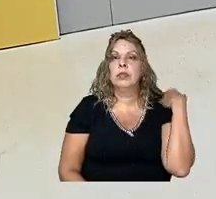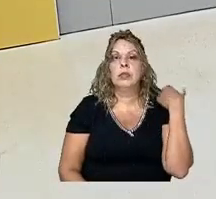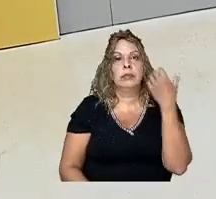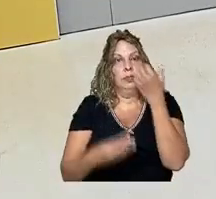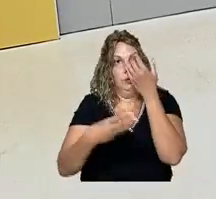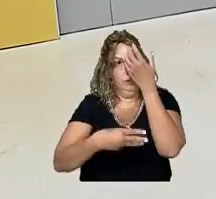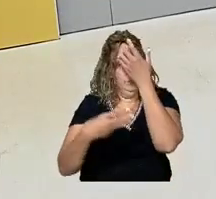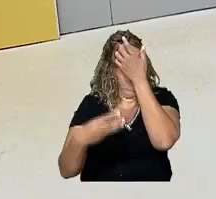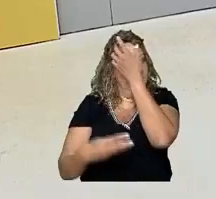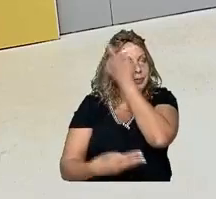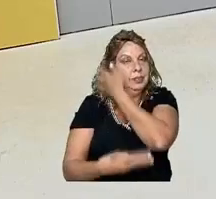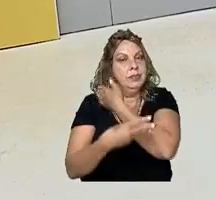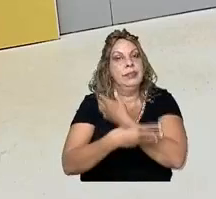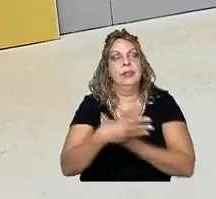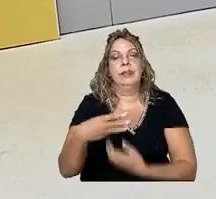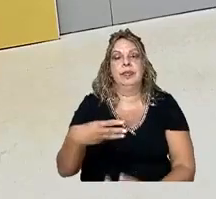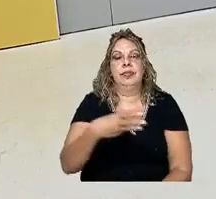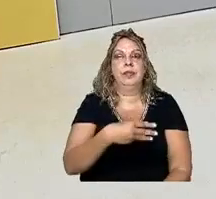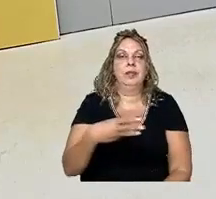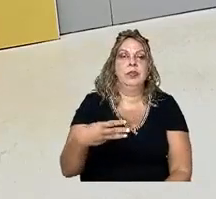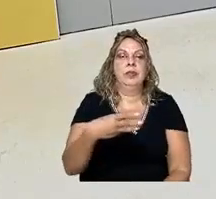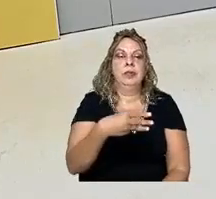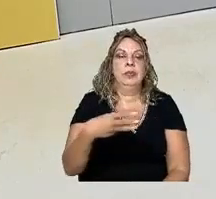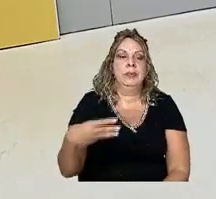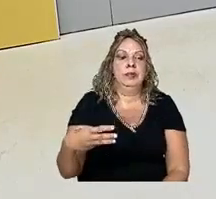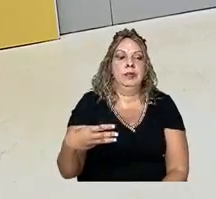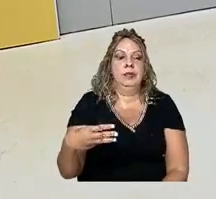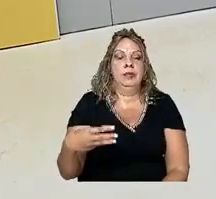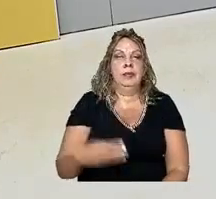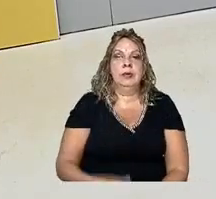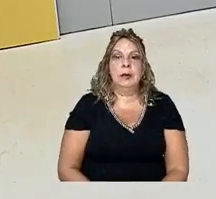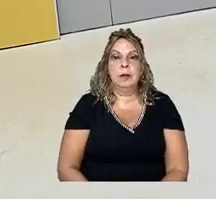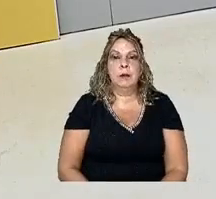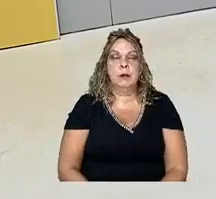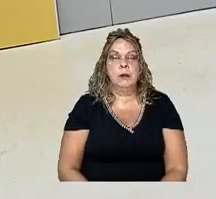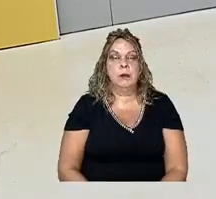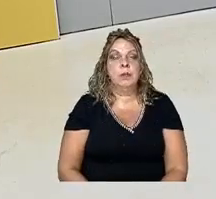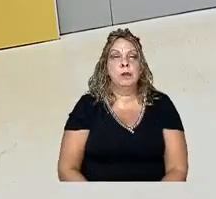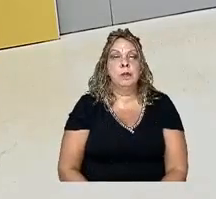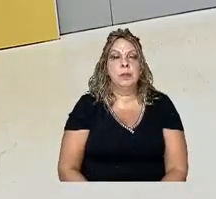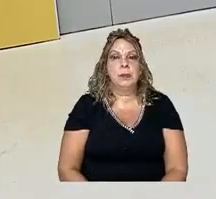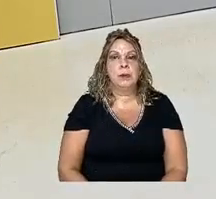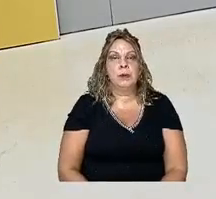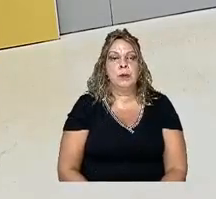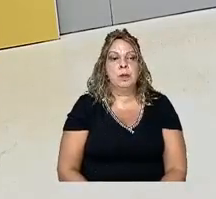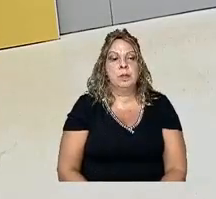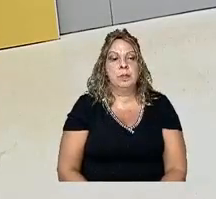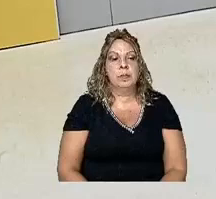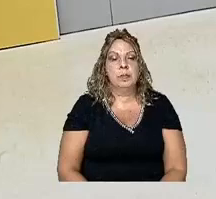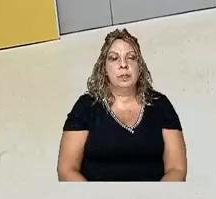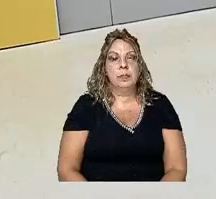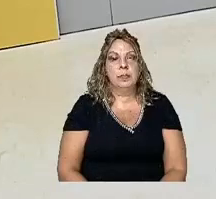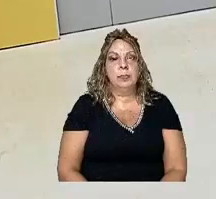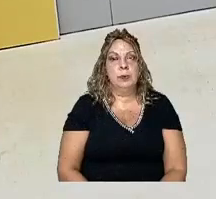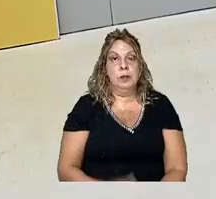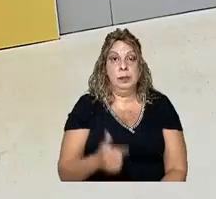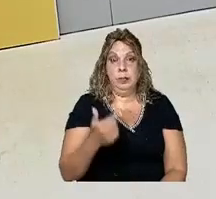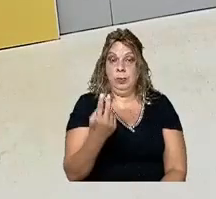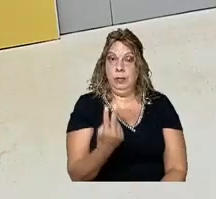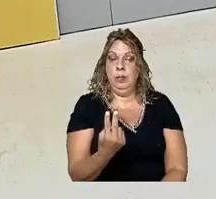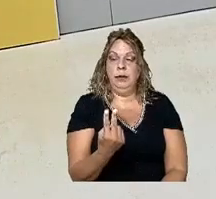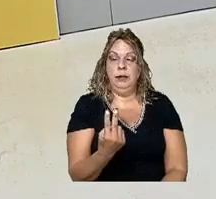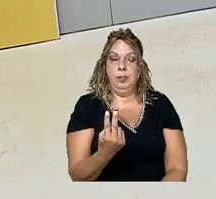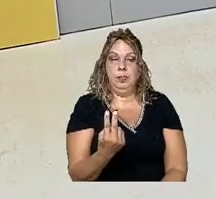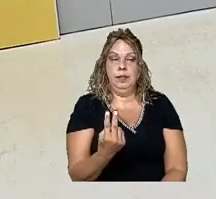torcendo, 33, 33 é a bolinha da vez, sobe o 33, sobe também a bolinha de número